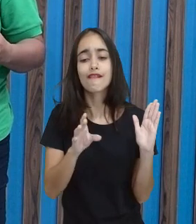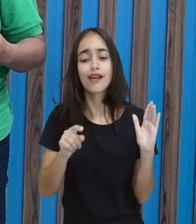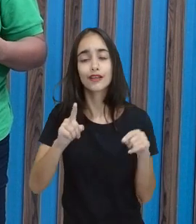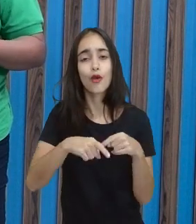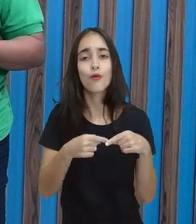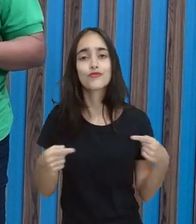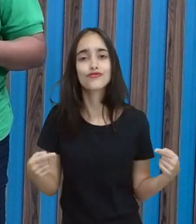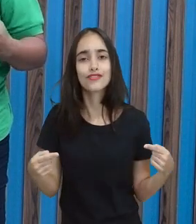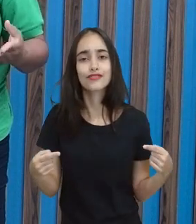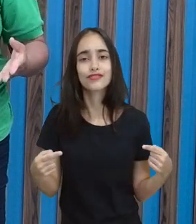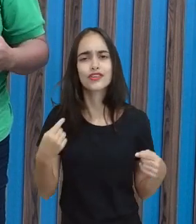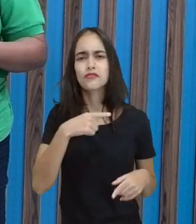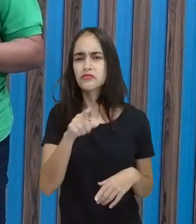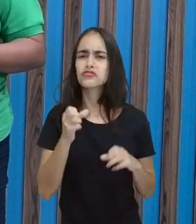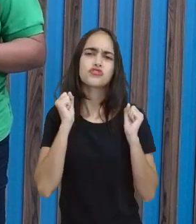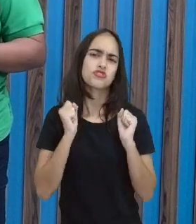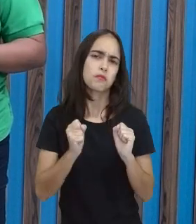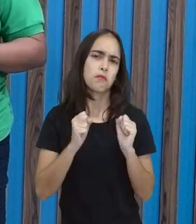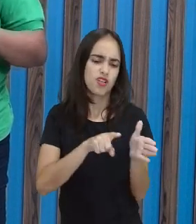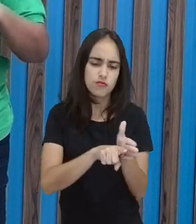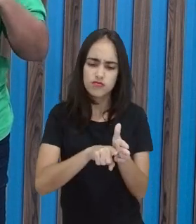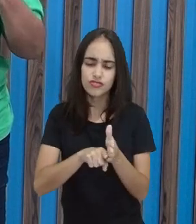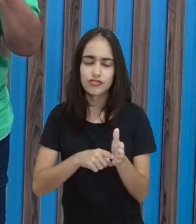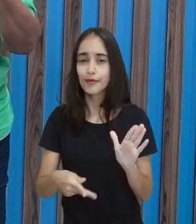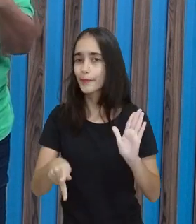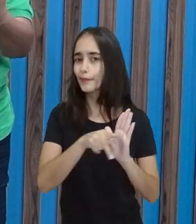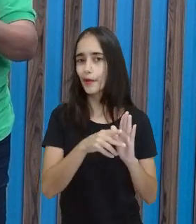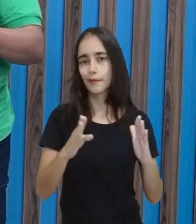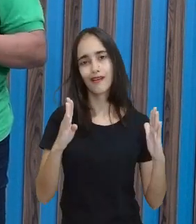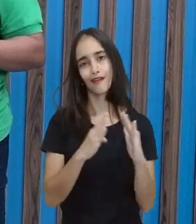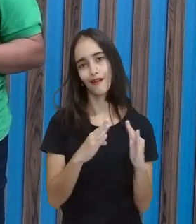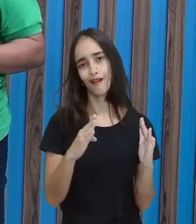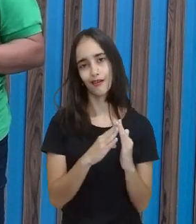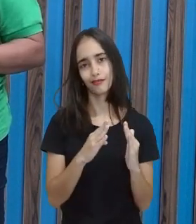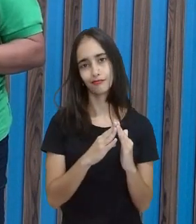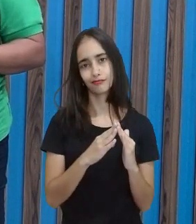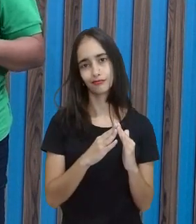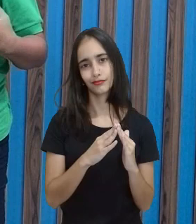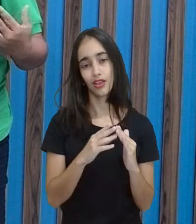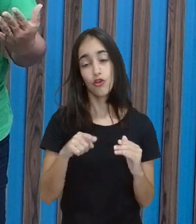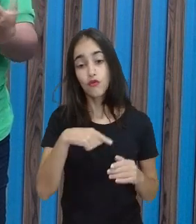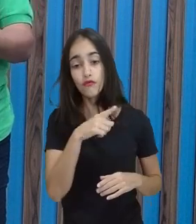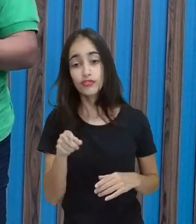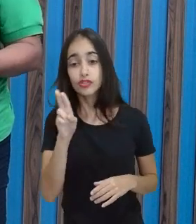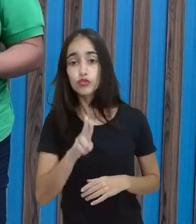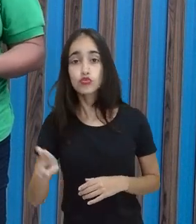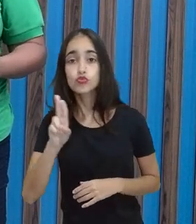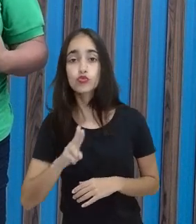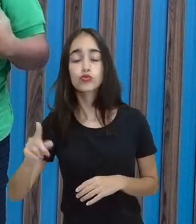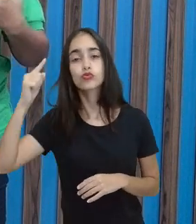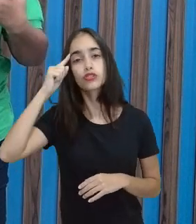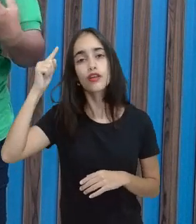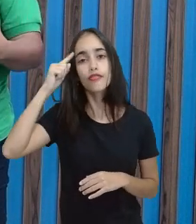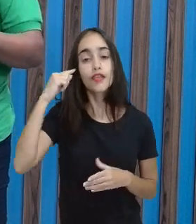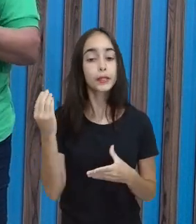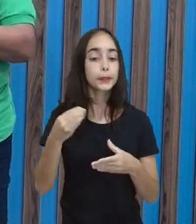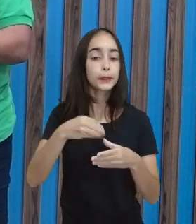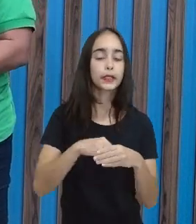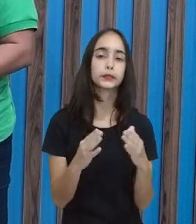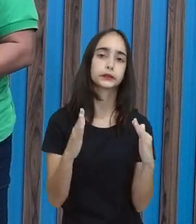materiais? Na própria casa, não é? No que você utiliza no seu cotidiano. Dentro da sua casa, você